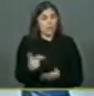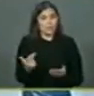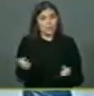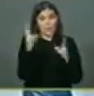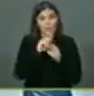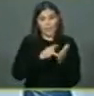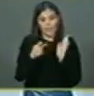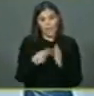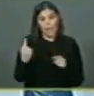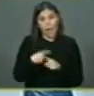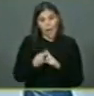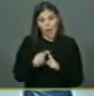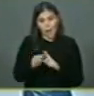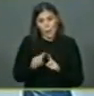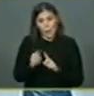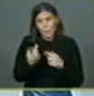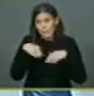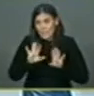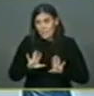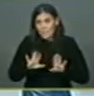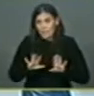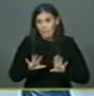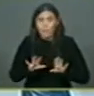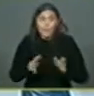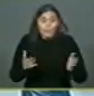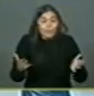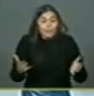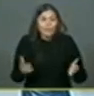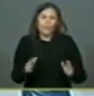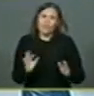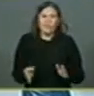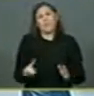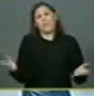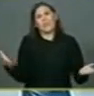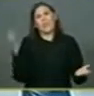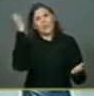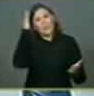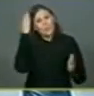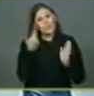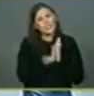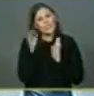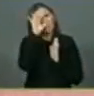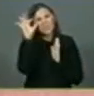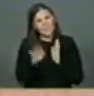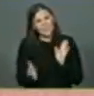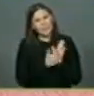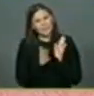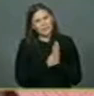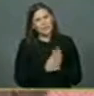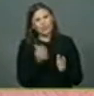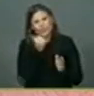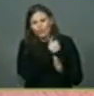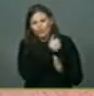novas tecnologias todos os anos, mas, como diz o outro, não havia necessidade de nós termos esses números que refletem